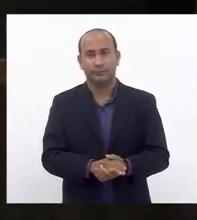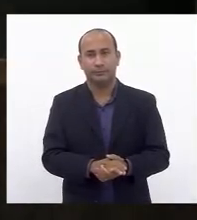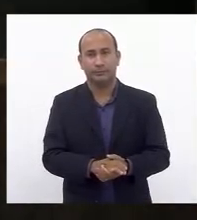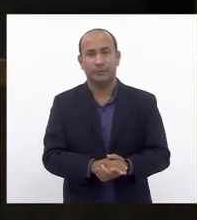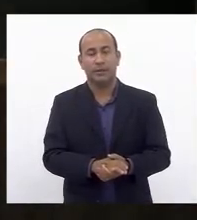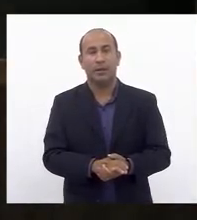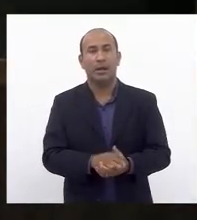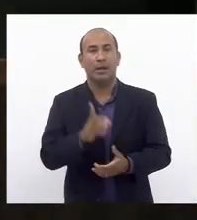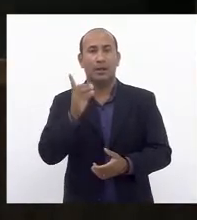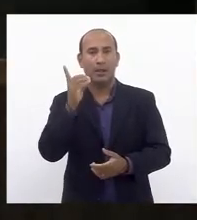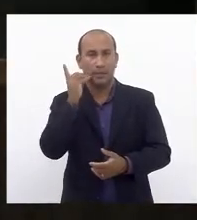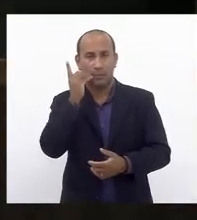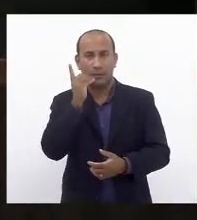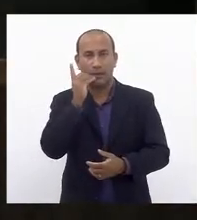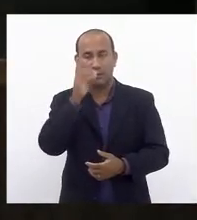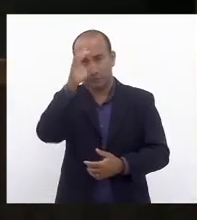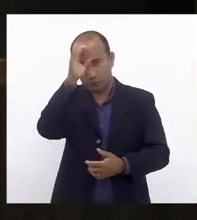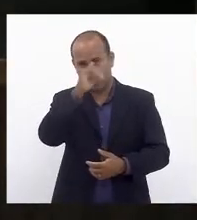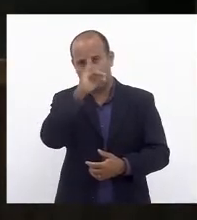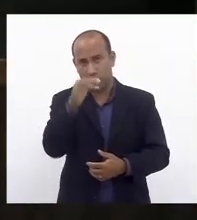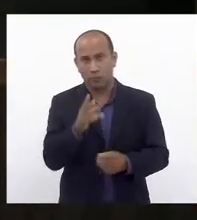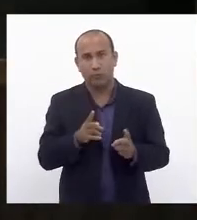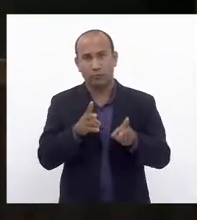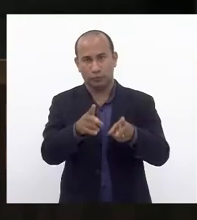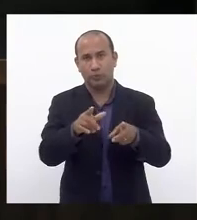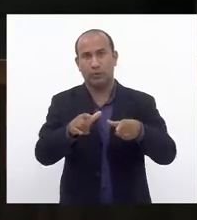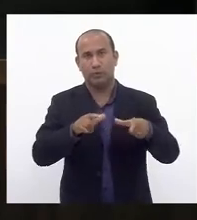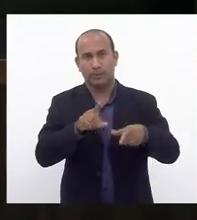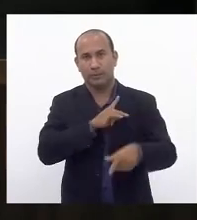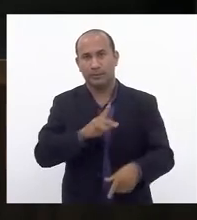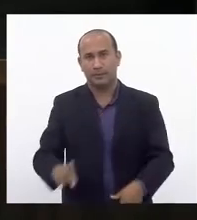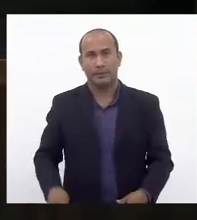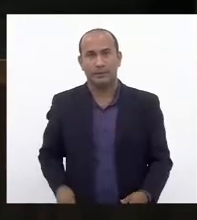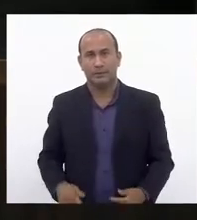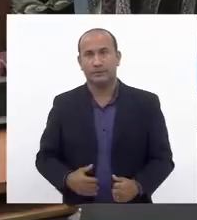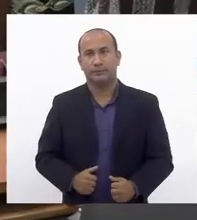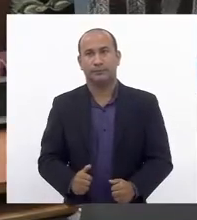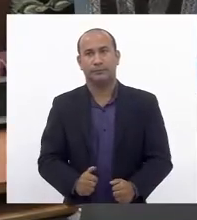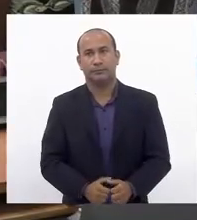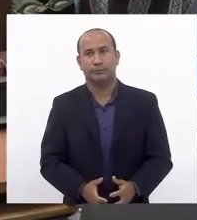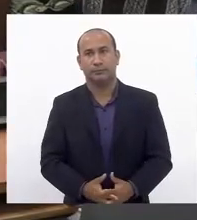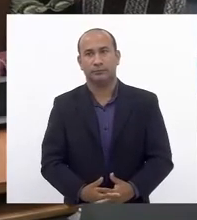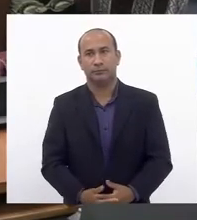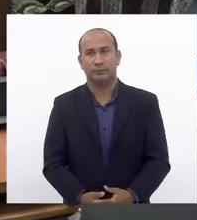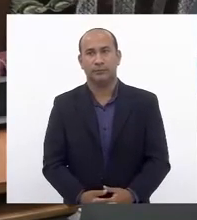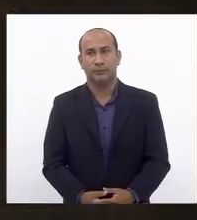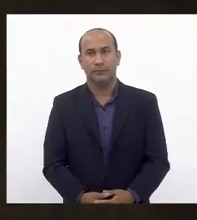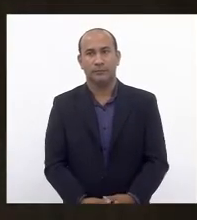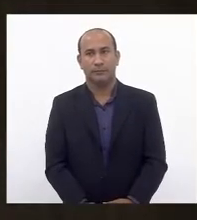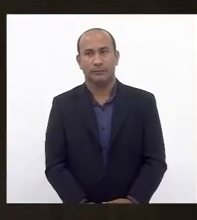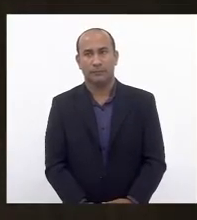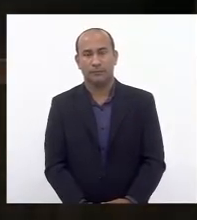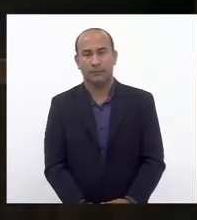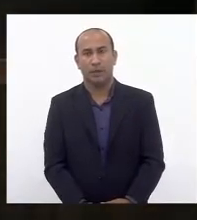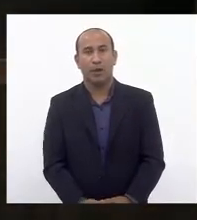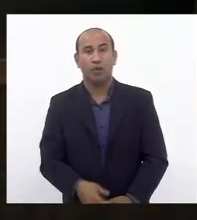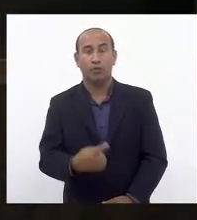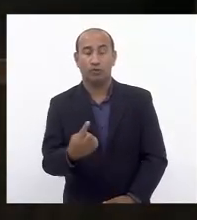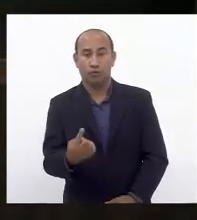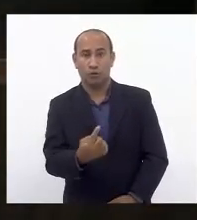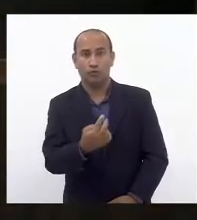tia conduz os trabalhos e vai discutir o projeto. Branca. Massa branca. Massa branca. Senhor presidente, agora, para onde? Nós não